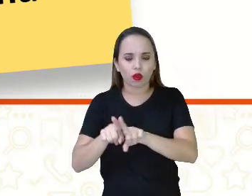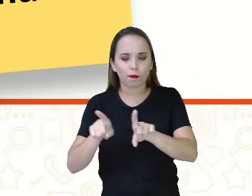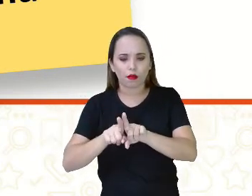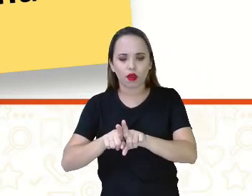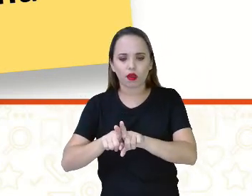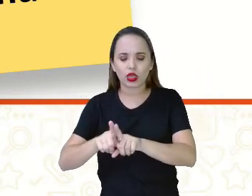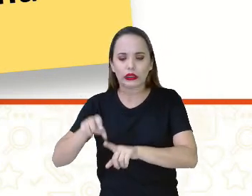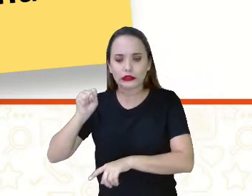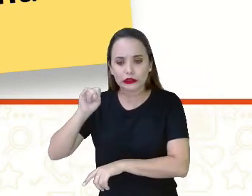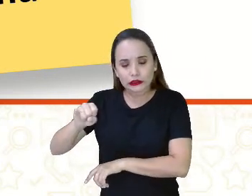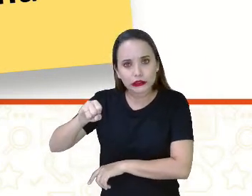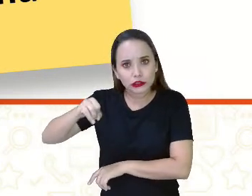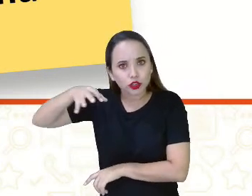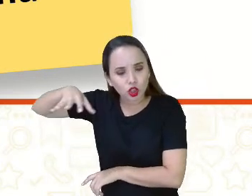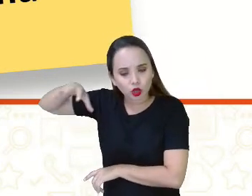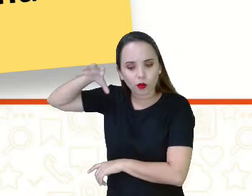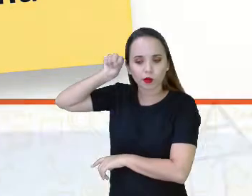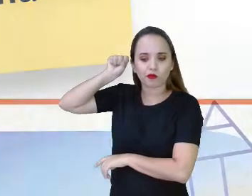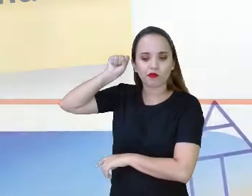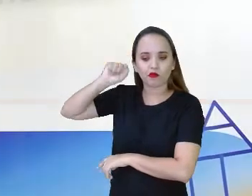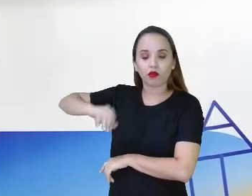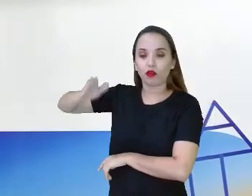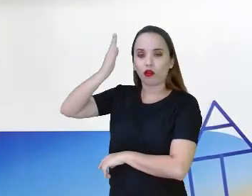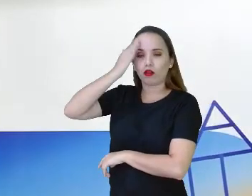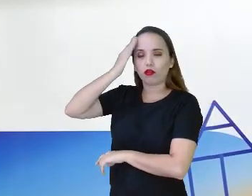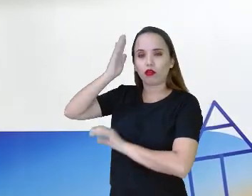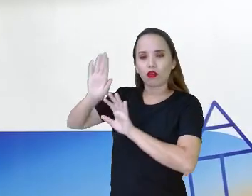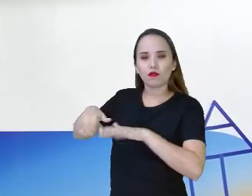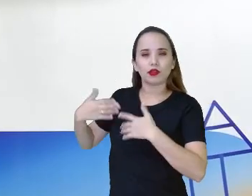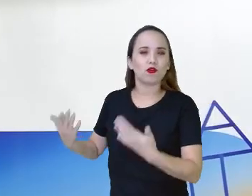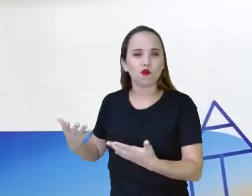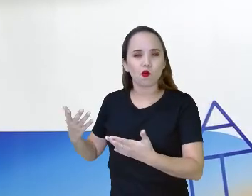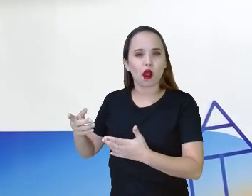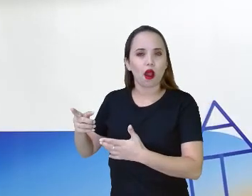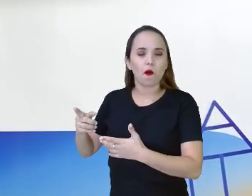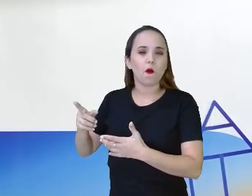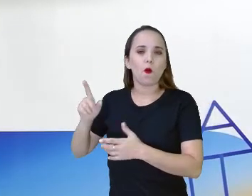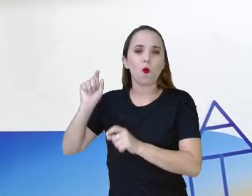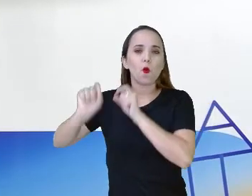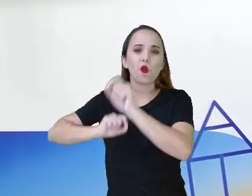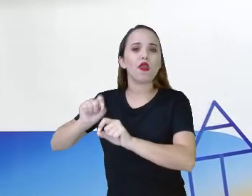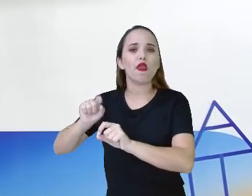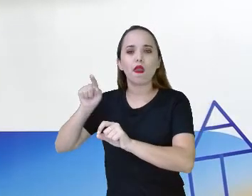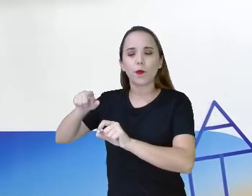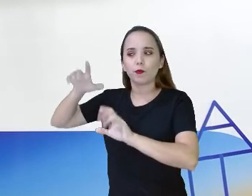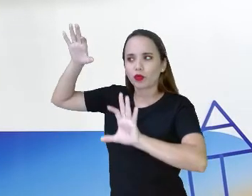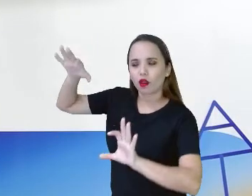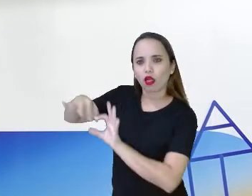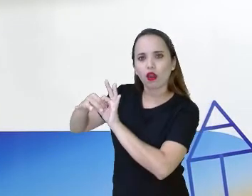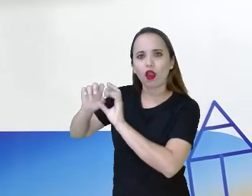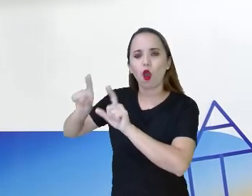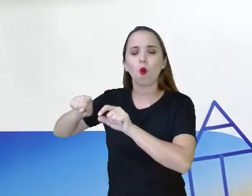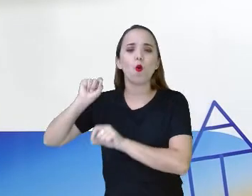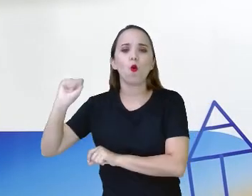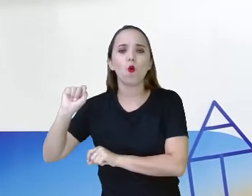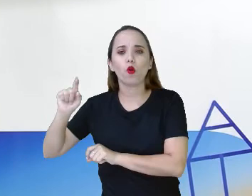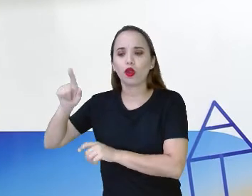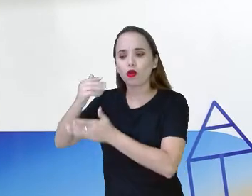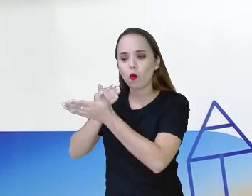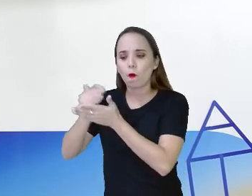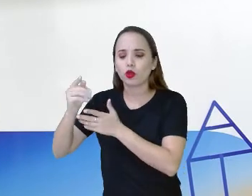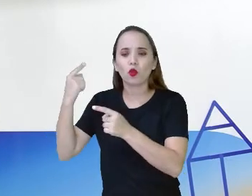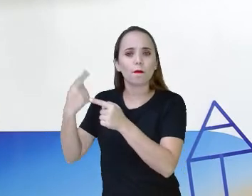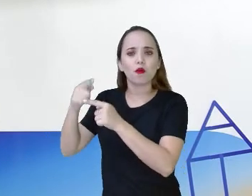é, qual é o comando daquele som, ele sabe identificar, ele sabe reconhecer o que aquele som quer